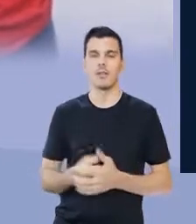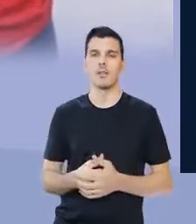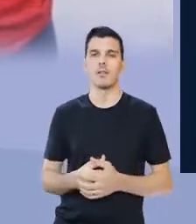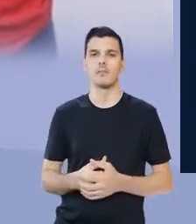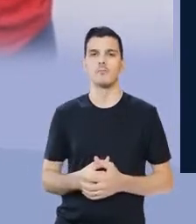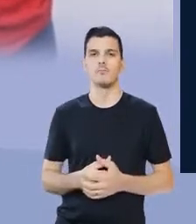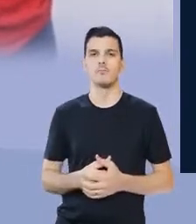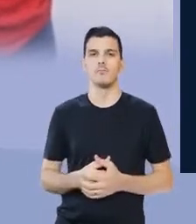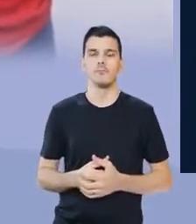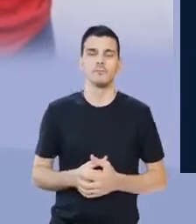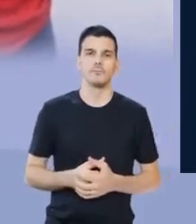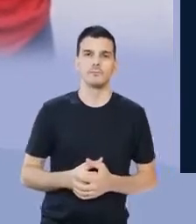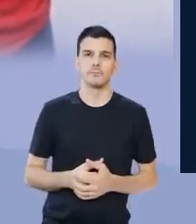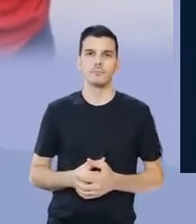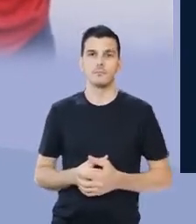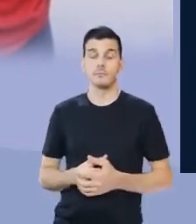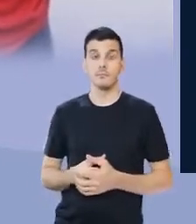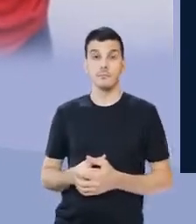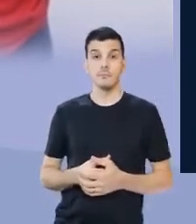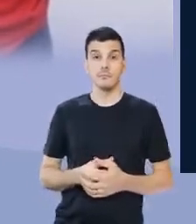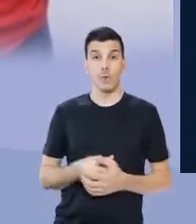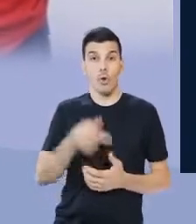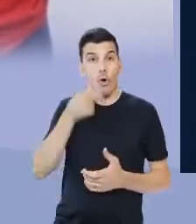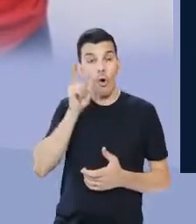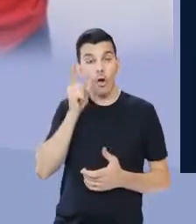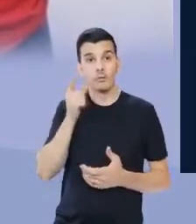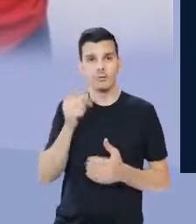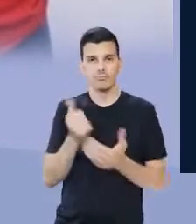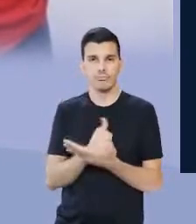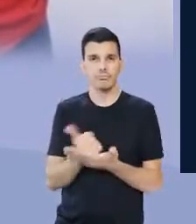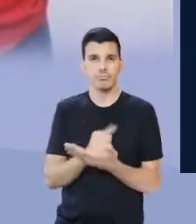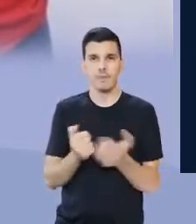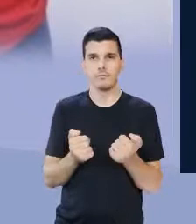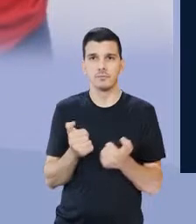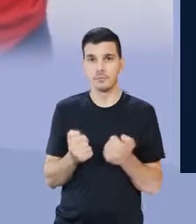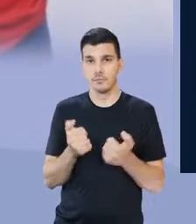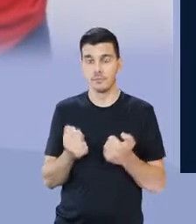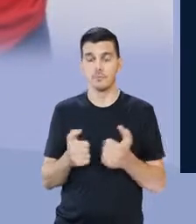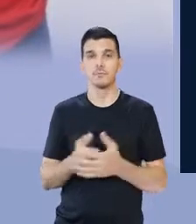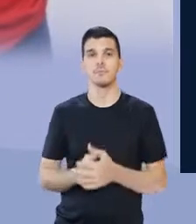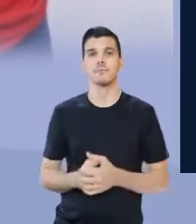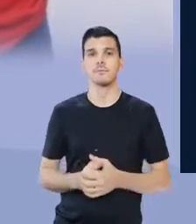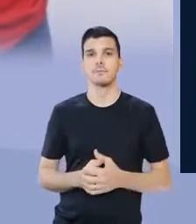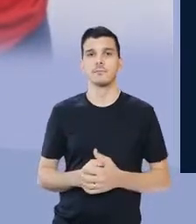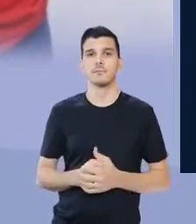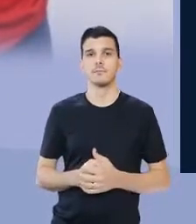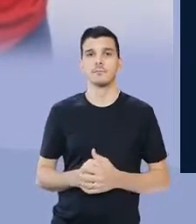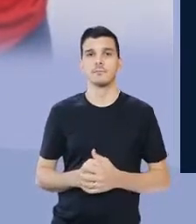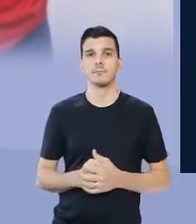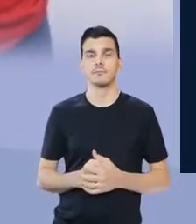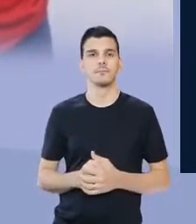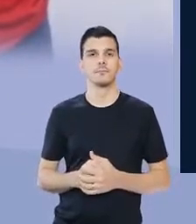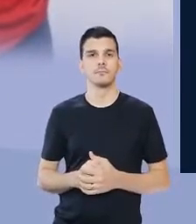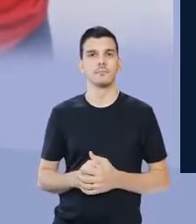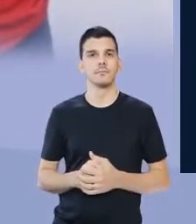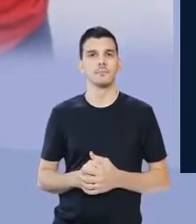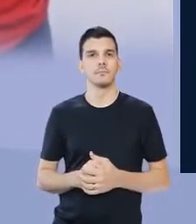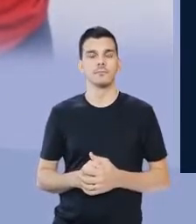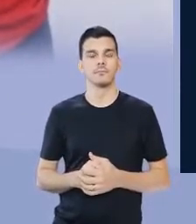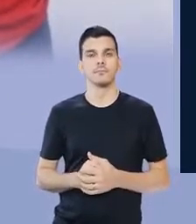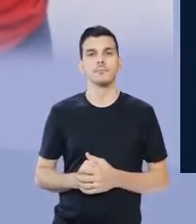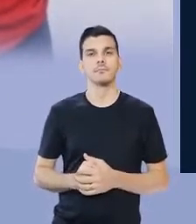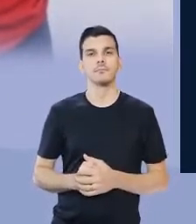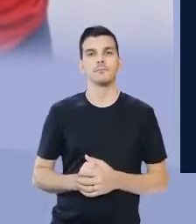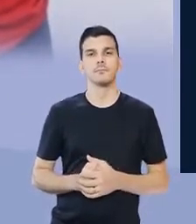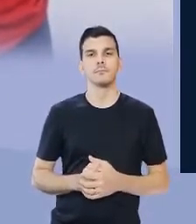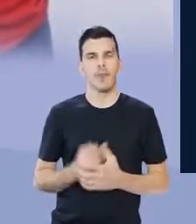I played video games yesterday. Eu joguei videogames ontem. Yesterday é muito bom para informar o passado simples.